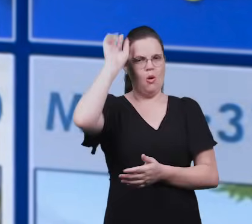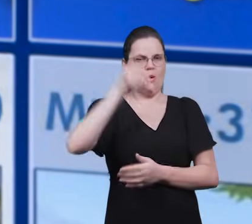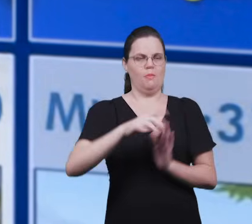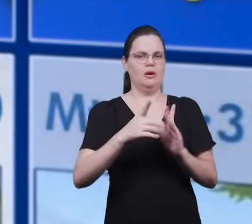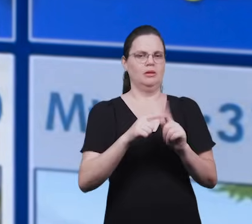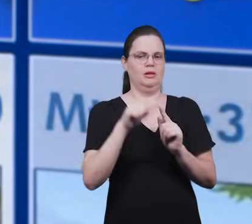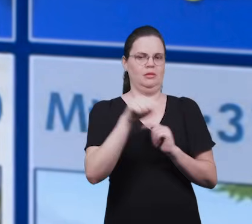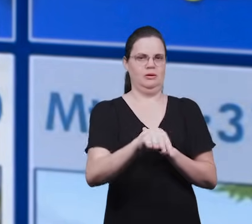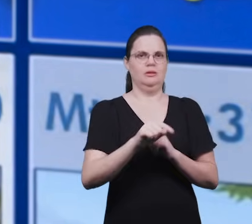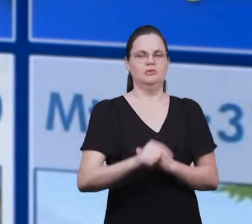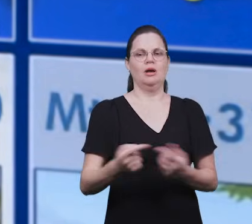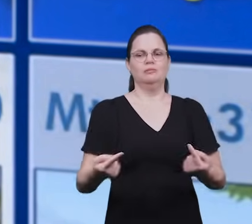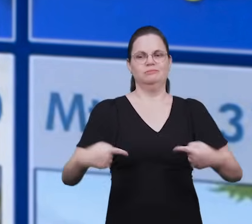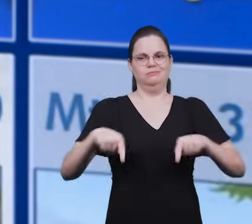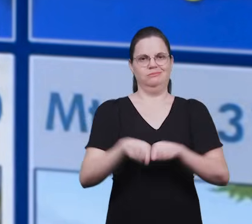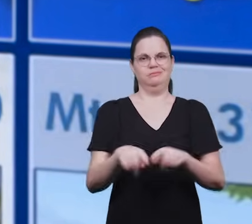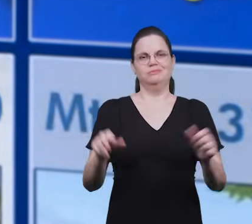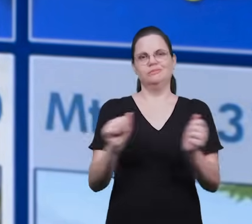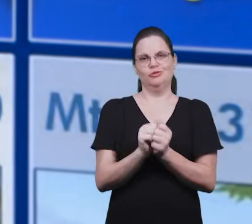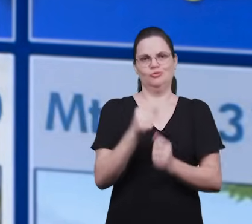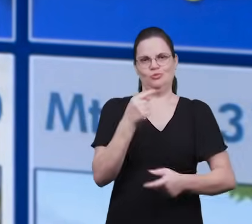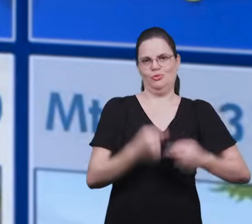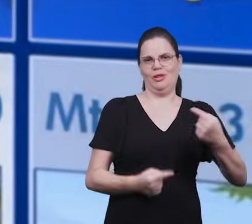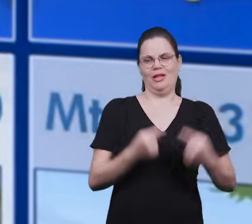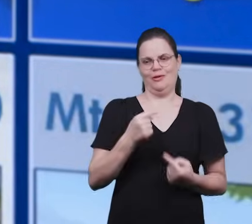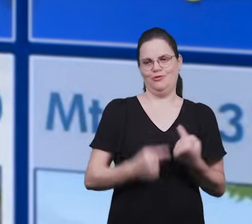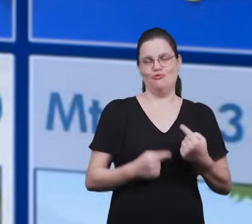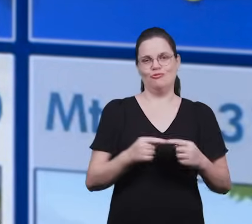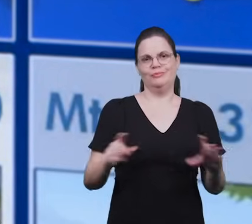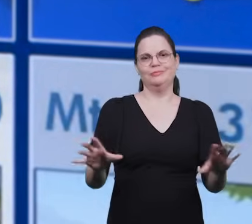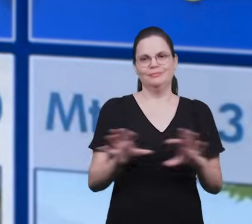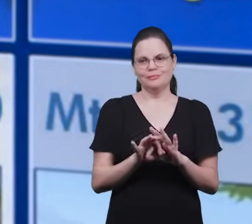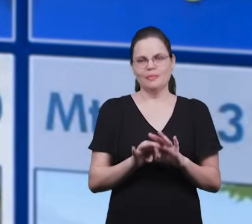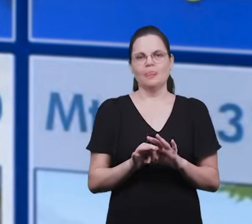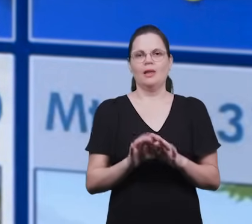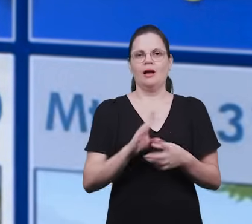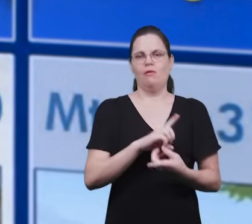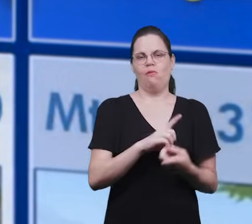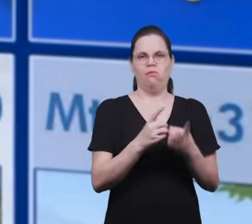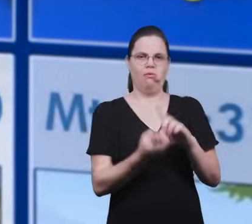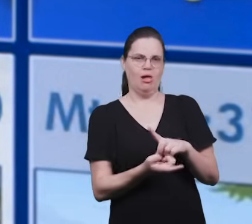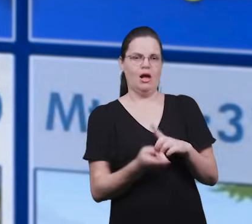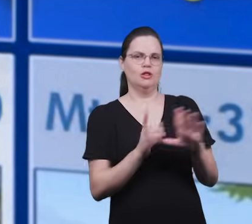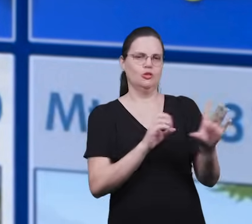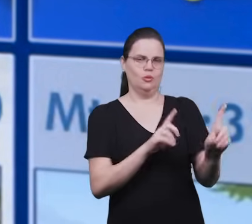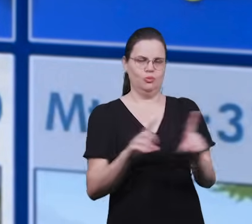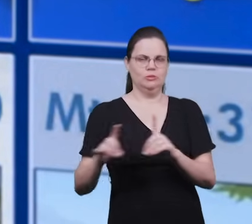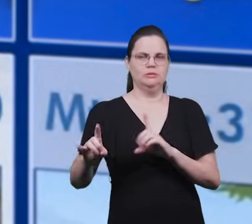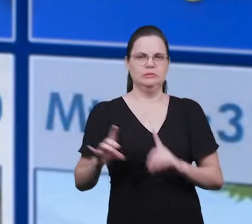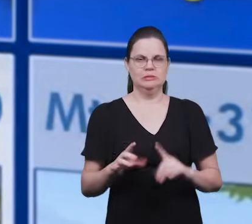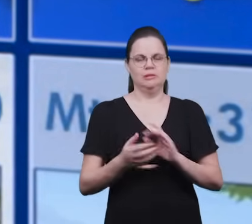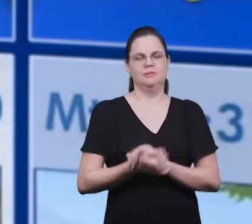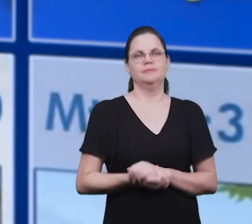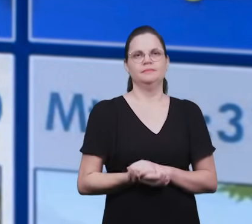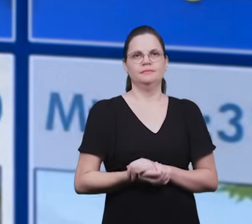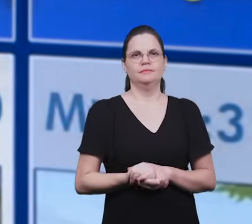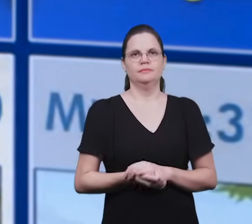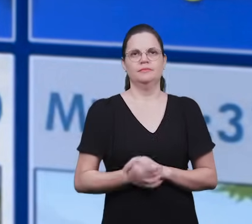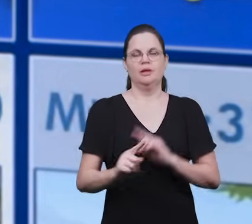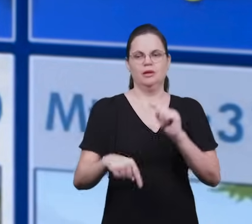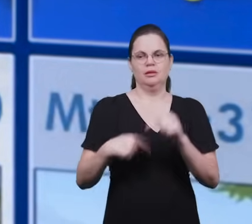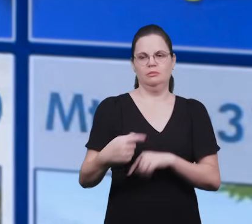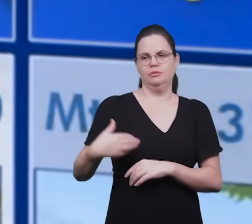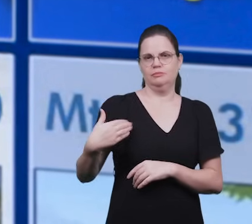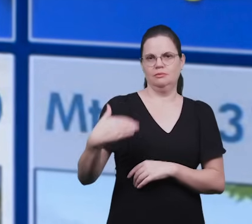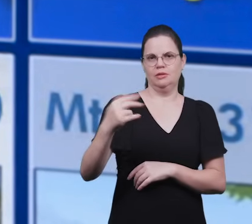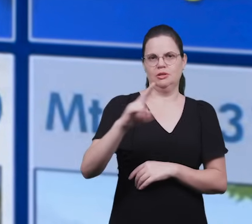Estado, então, tornou a igreja junto com o Estado, essa união, e se tornou esse casamento pervertido que nós vamos ver